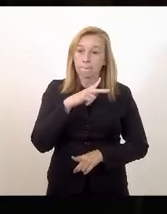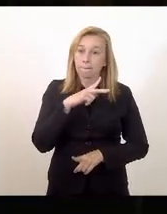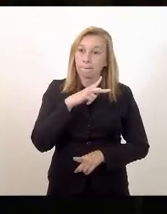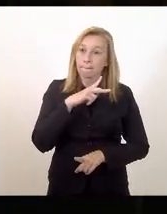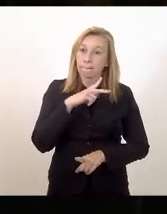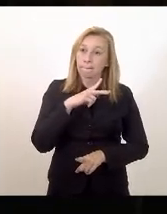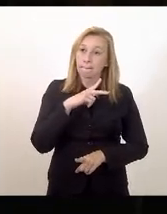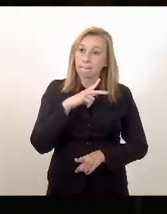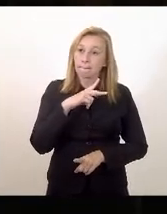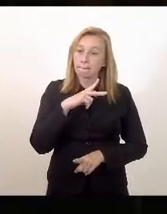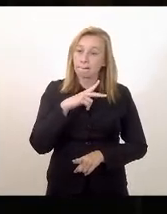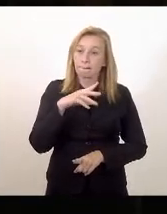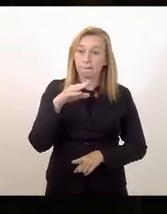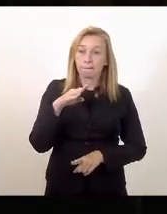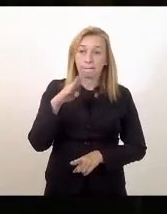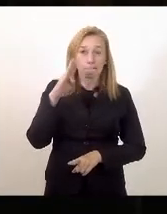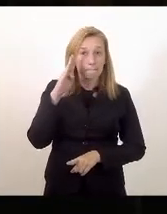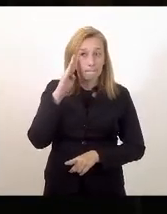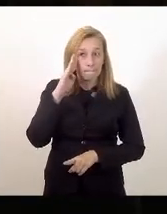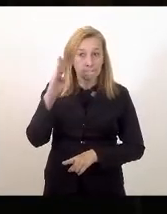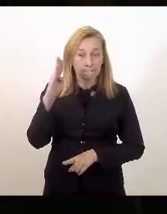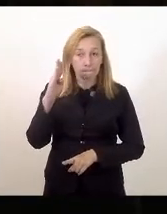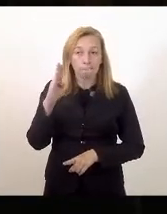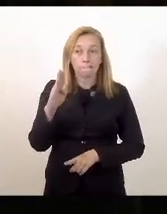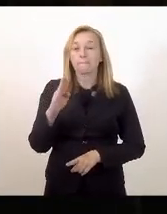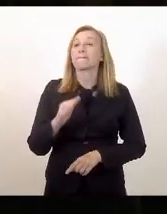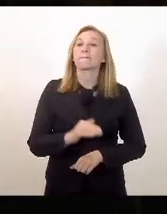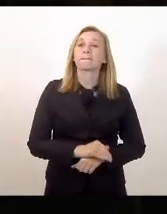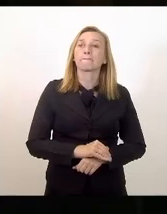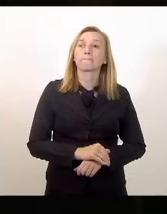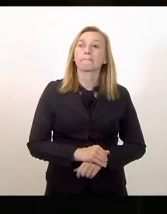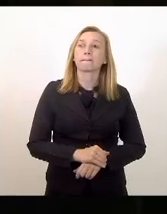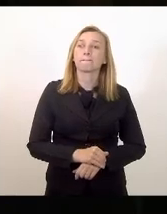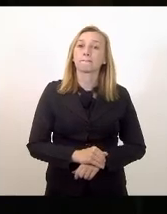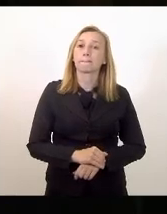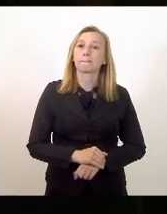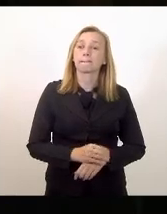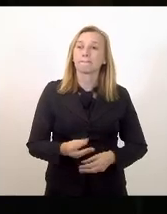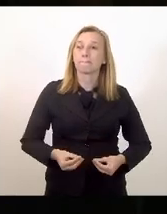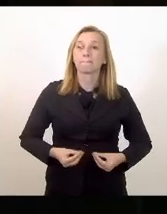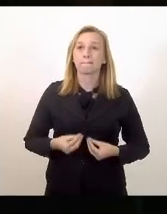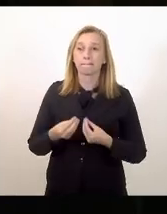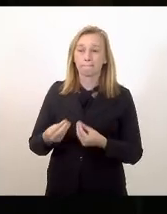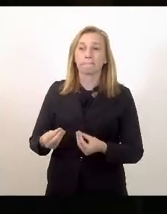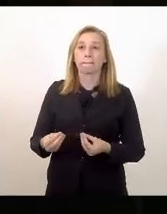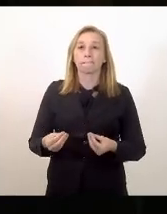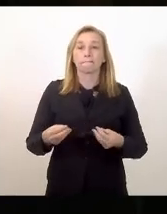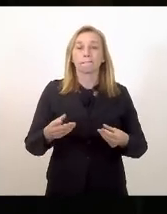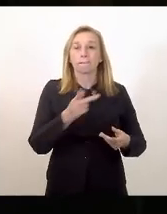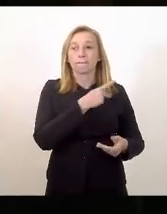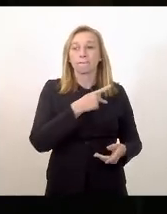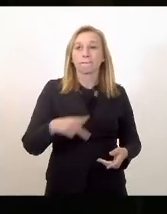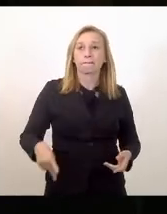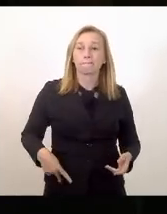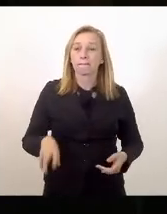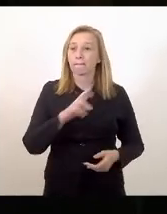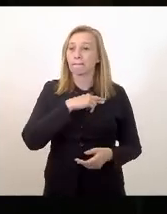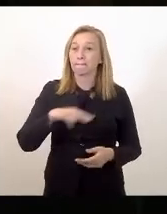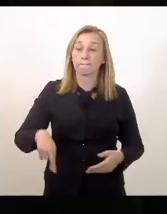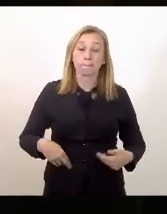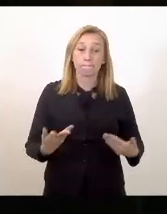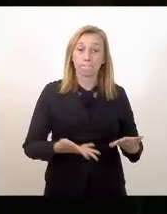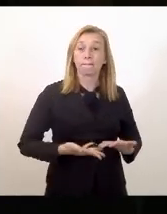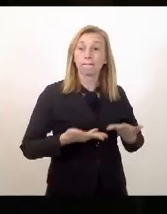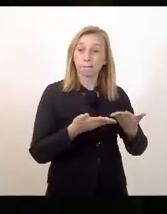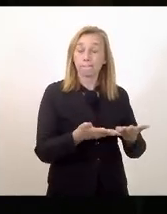Forças Armadas, entregando, fazendo, né, uma entrega para o presidente da República de um convite, mas,